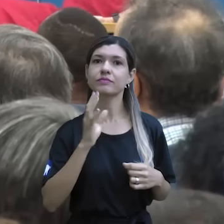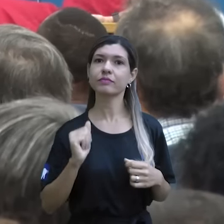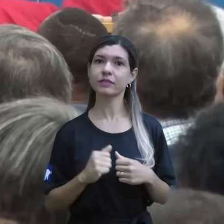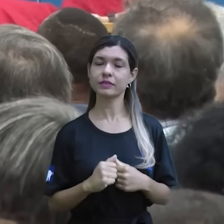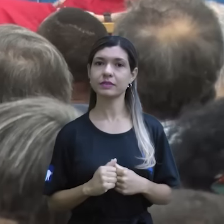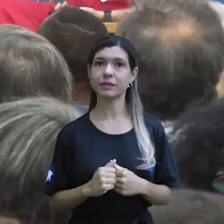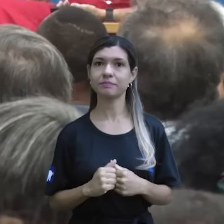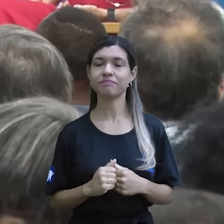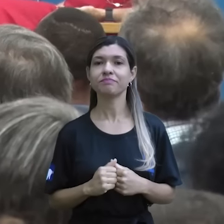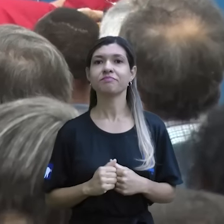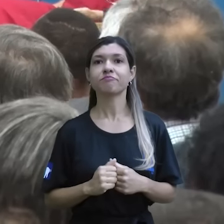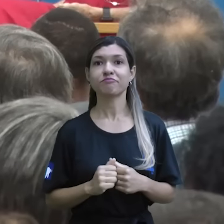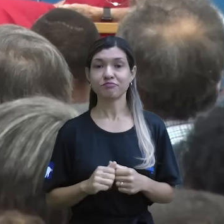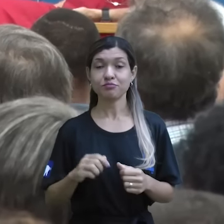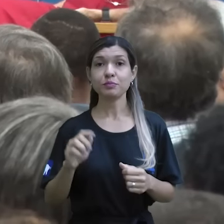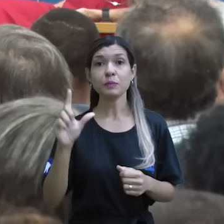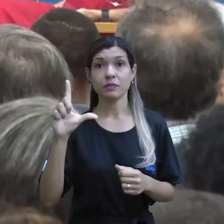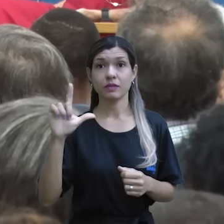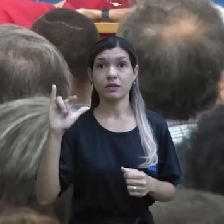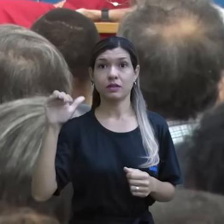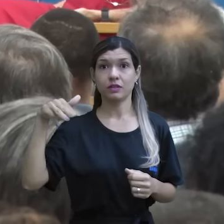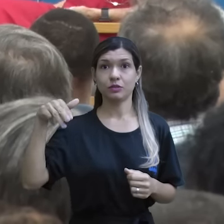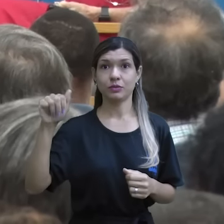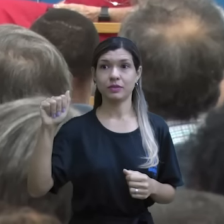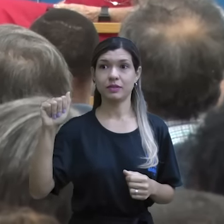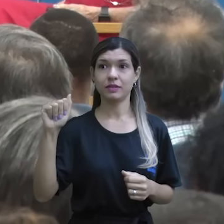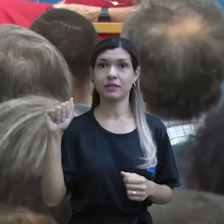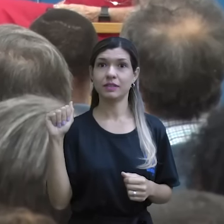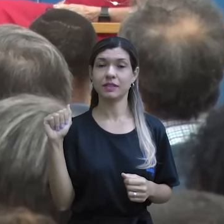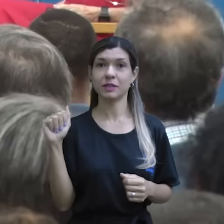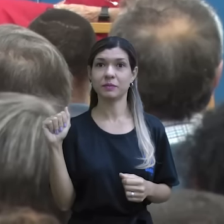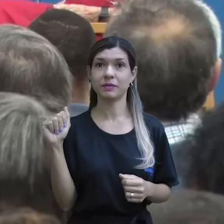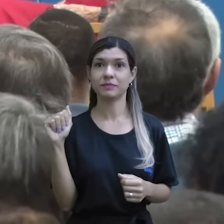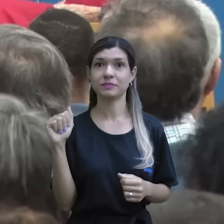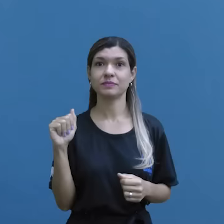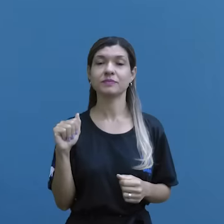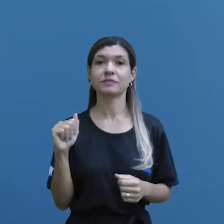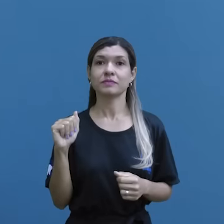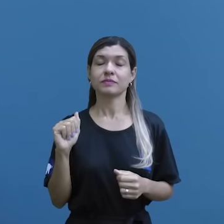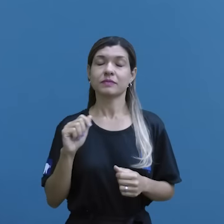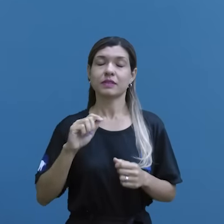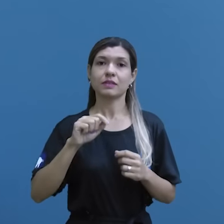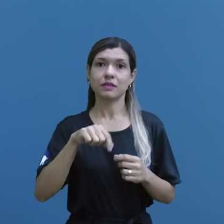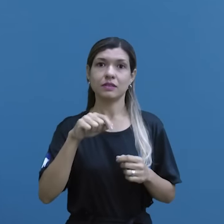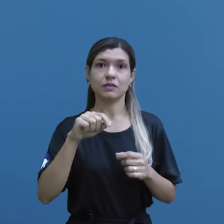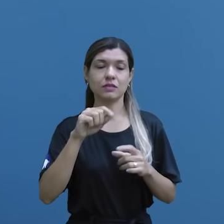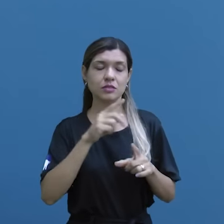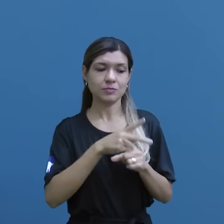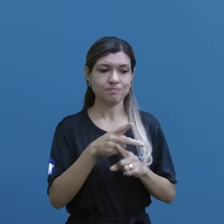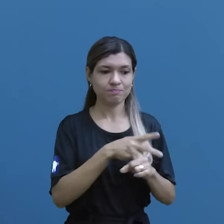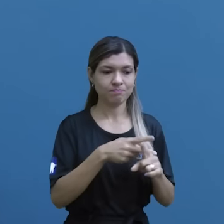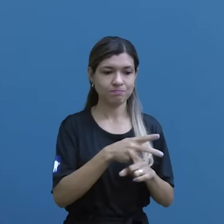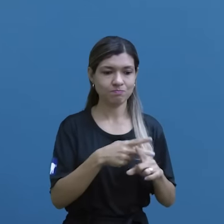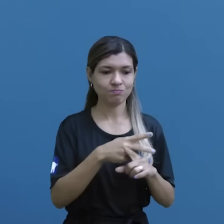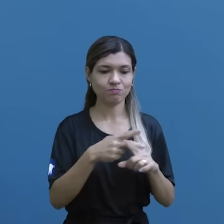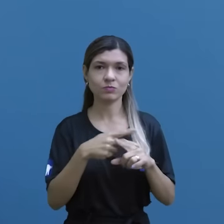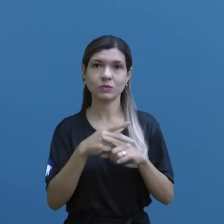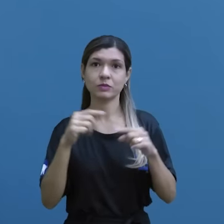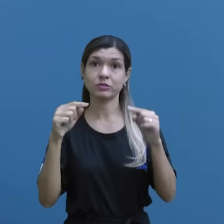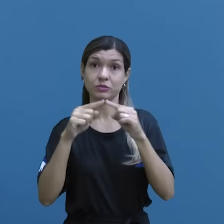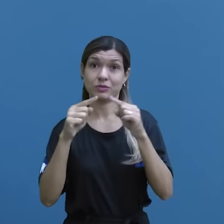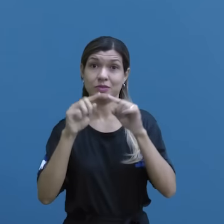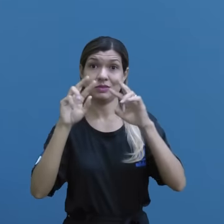E a questão do espaço, toda vez que ele fala dos subúrbios, ele tematiza o espaço. Quando ele fala, a arquitetura